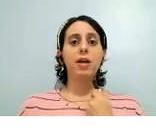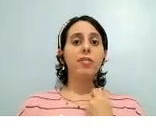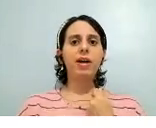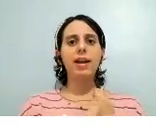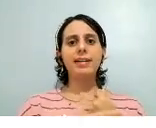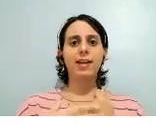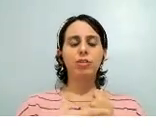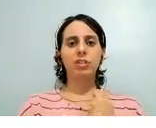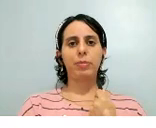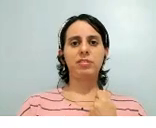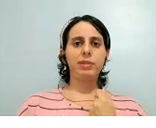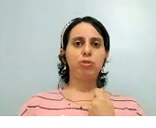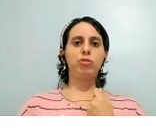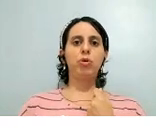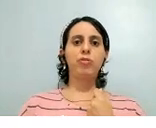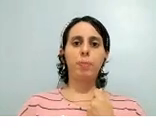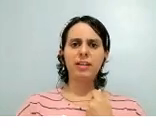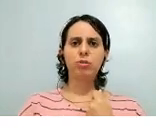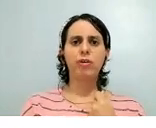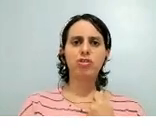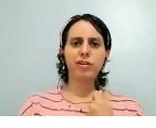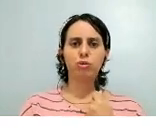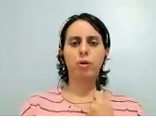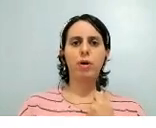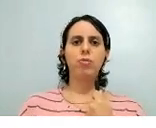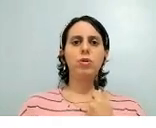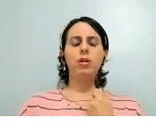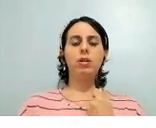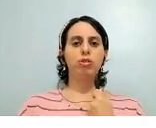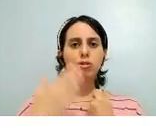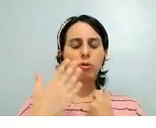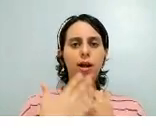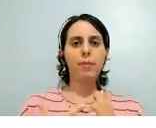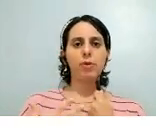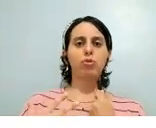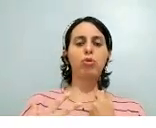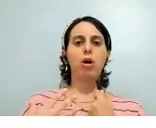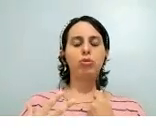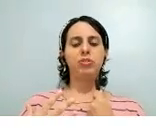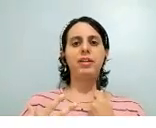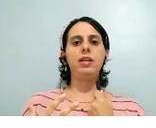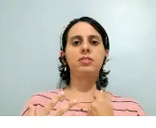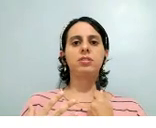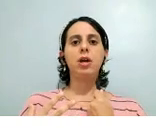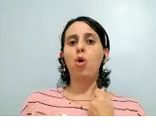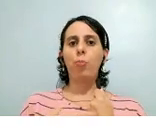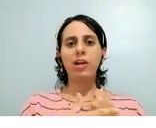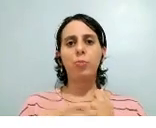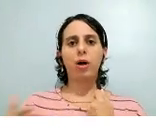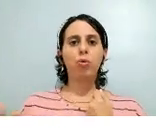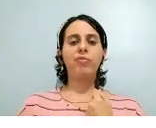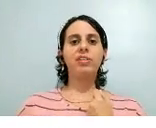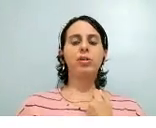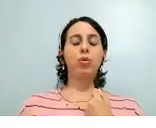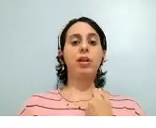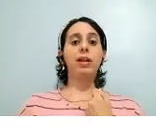tá? Vai lá na entrada do estabelecimento de novo, passa um álcool em gel na sua mão, antes de colocar a mão nos olhos, no nariz, ou pede